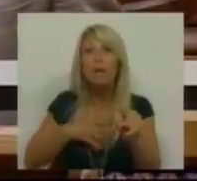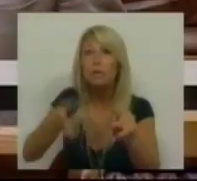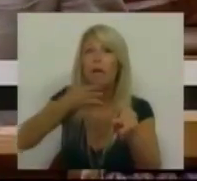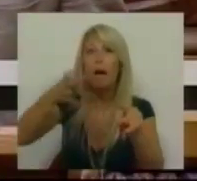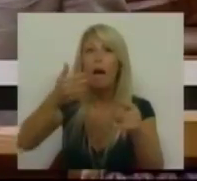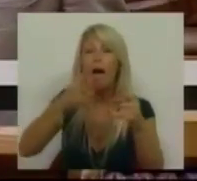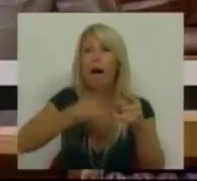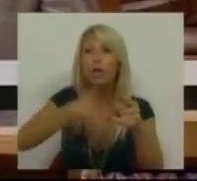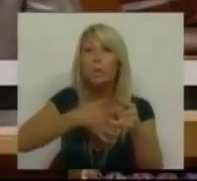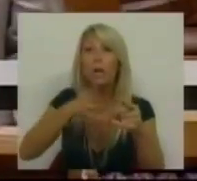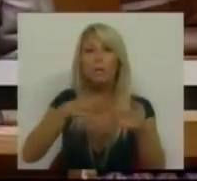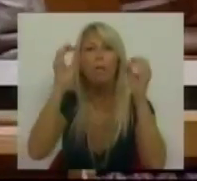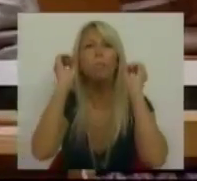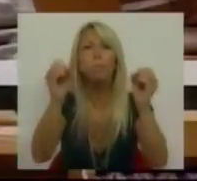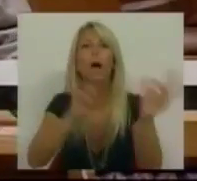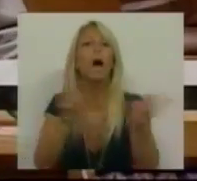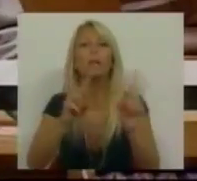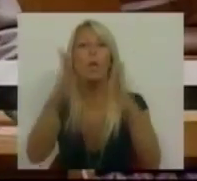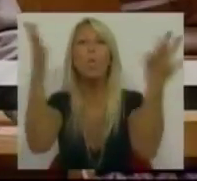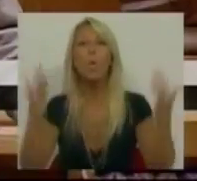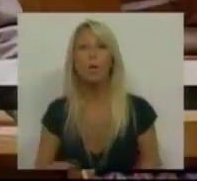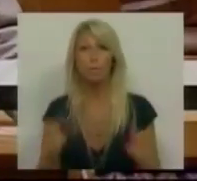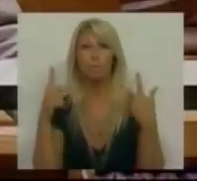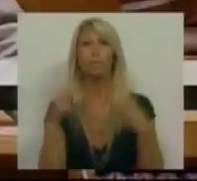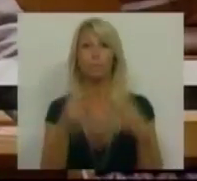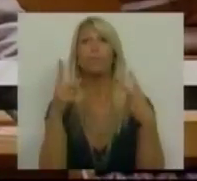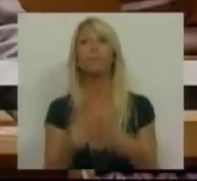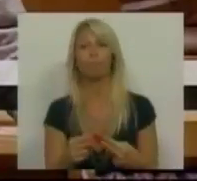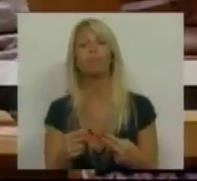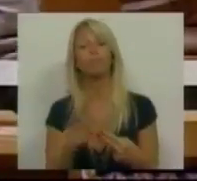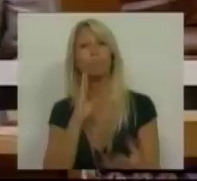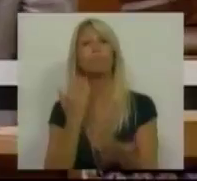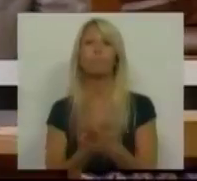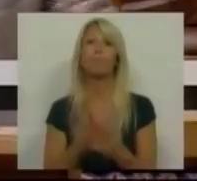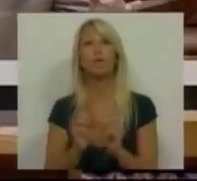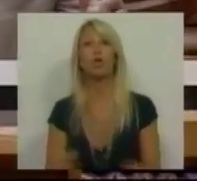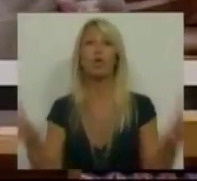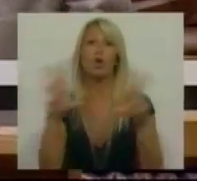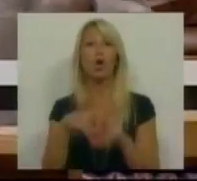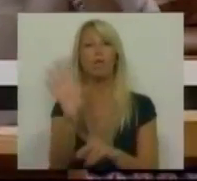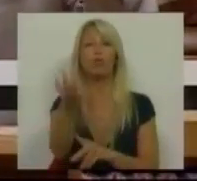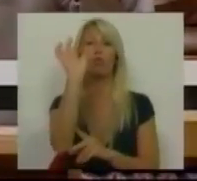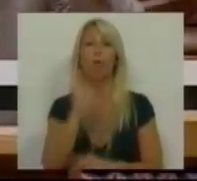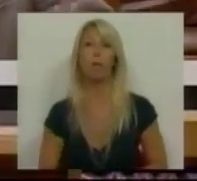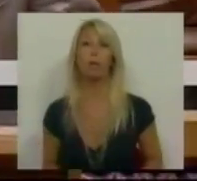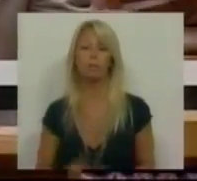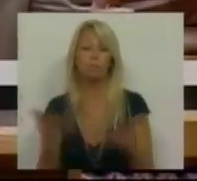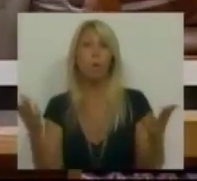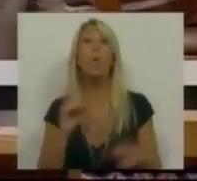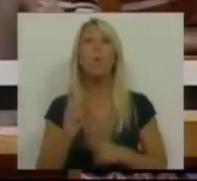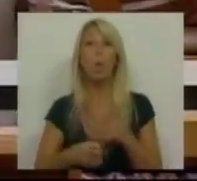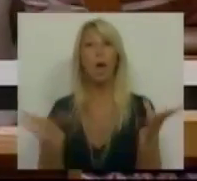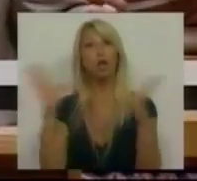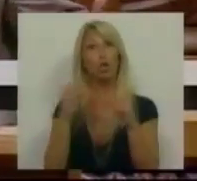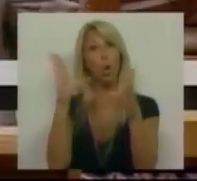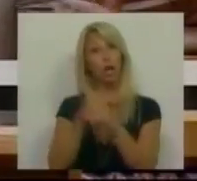as alternativas, mas onde a austeridade vai desenhando as novas escolhas. Afinal, aquilo que era